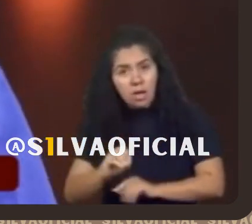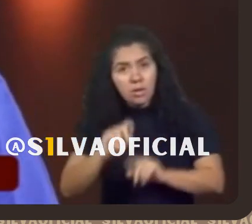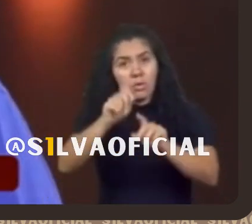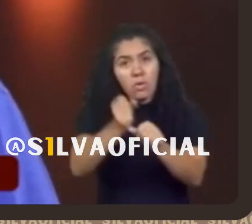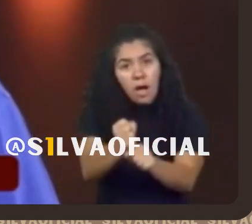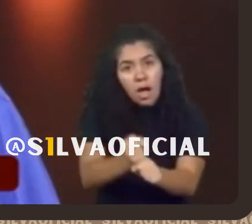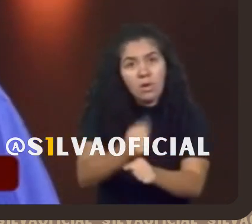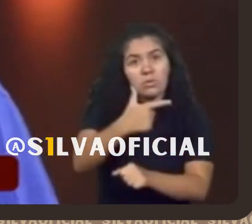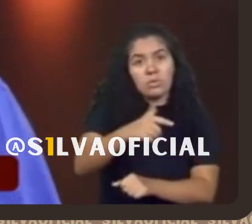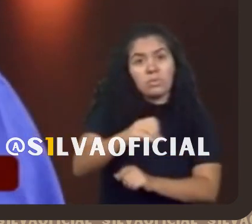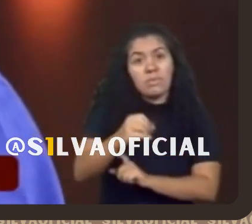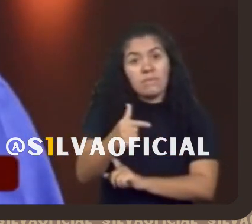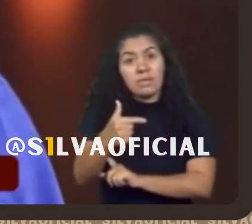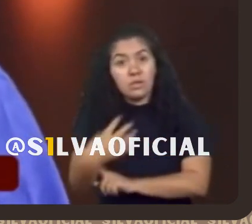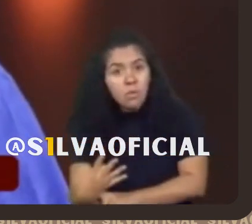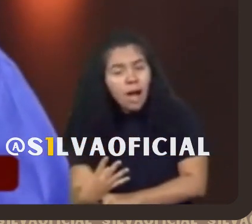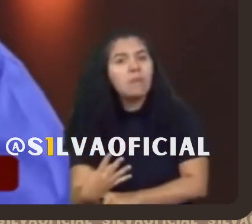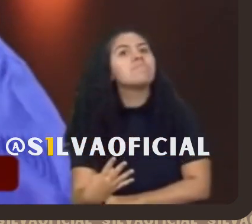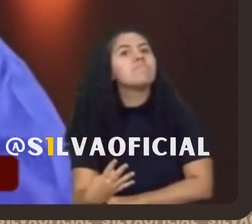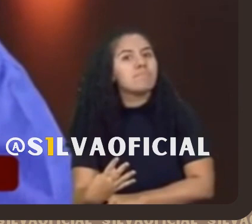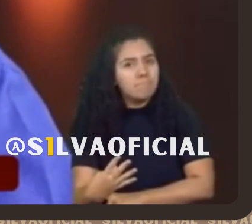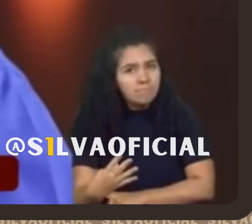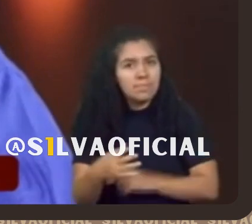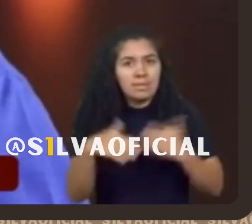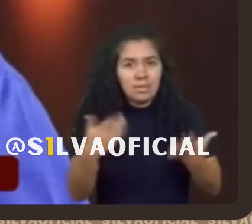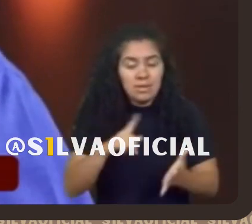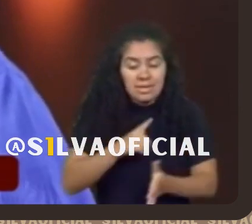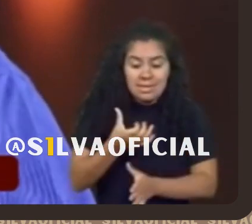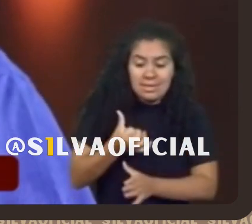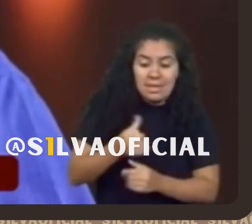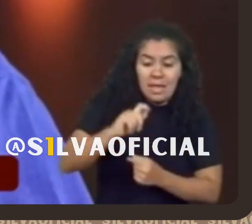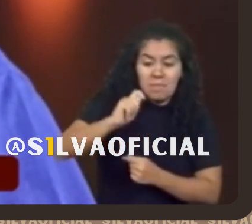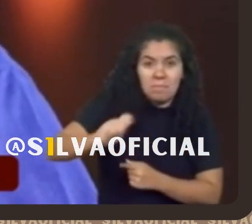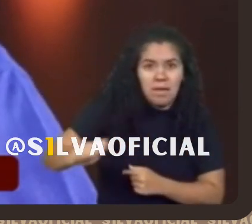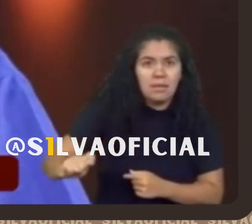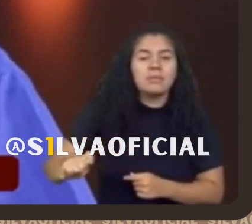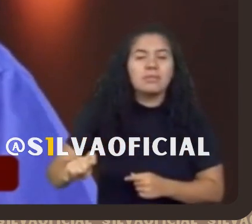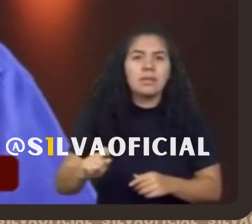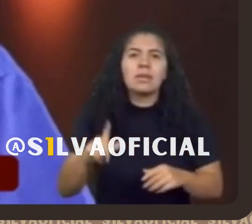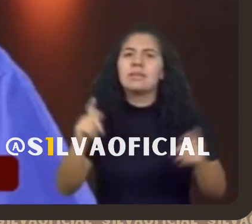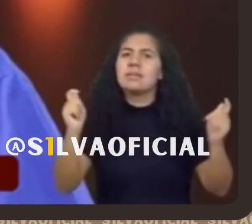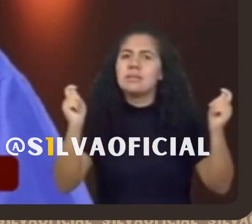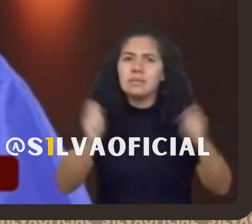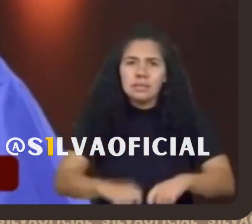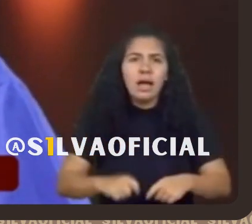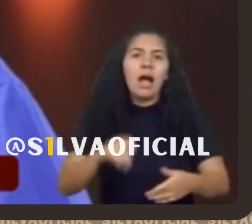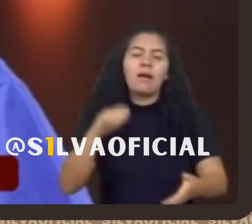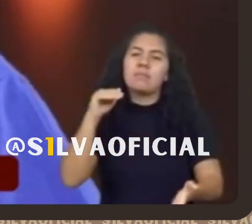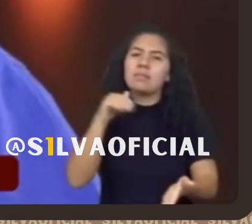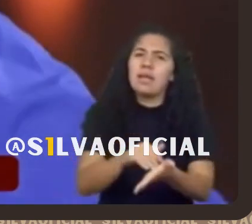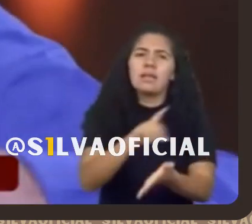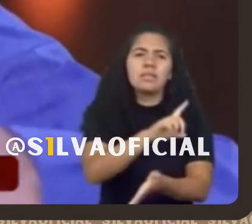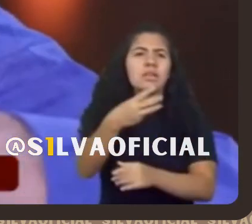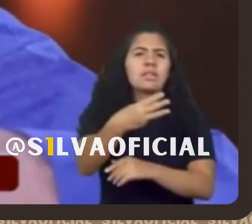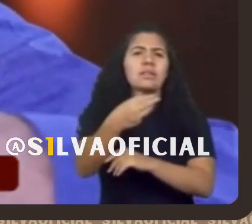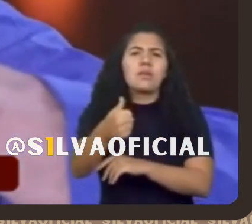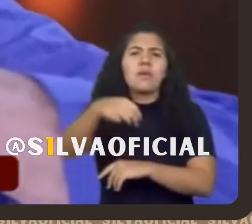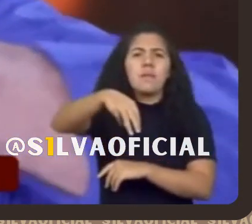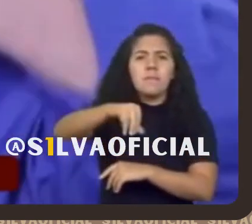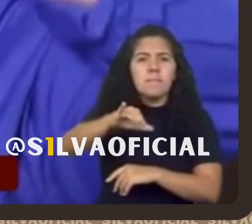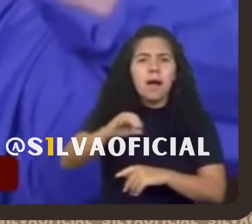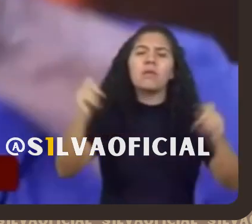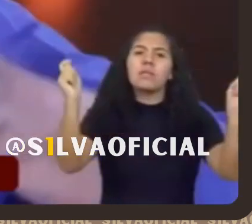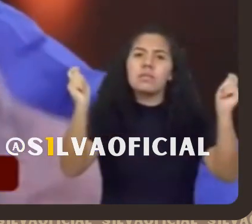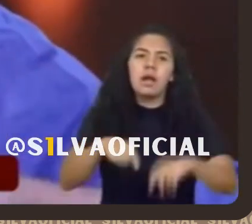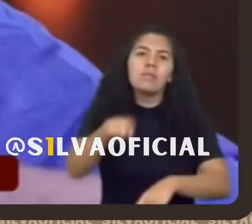meio 6 meses e meio olhe tem tempo até dia 31 de Maio você pode fazer a negociação não fique esperando